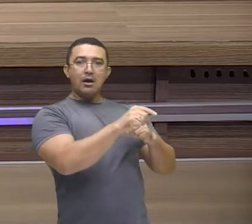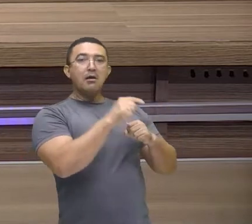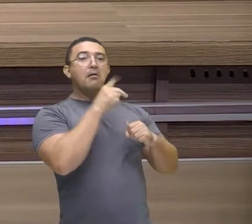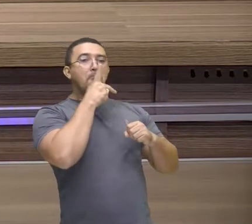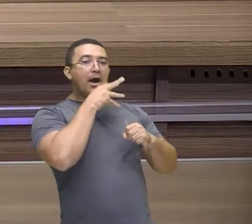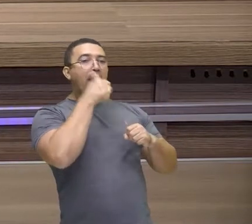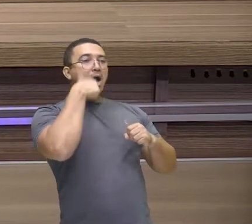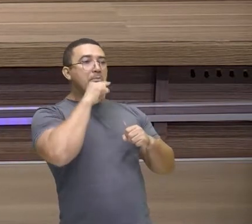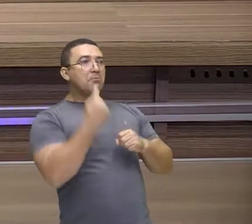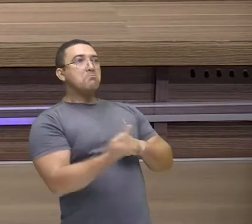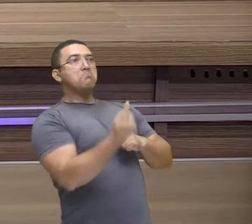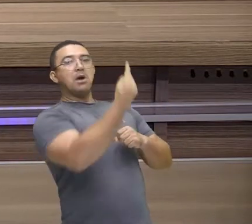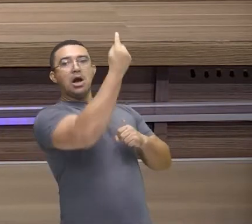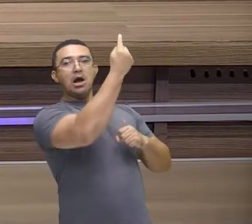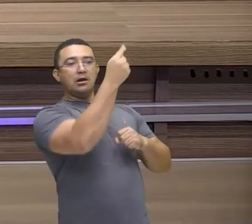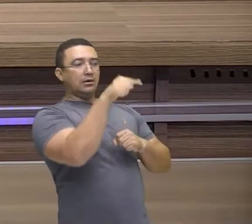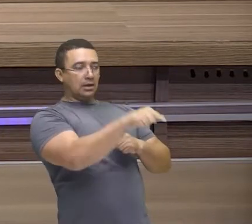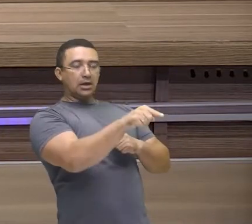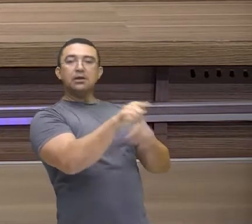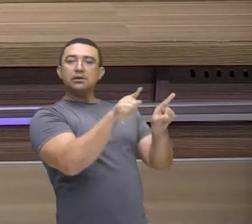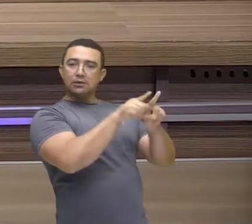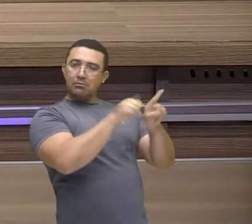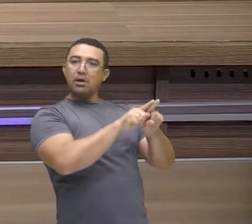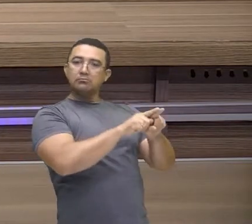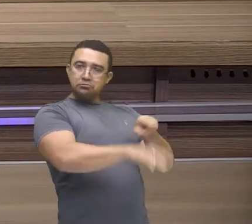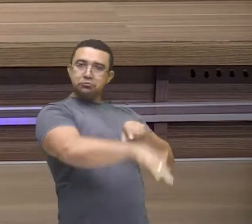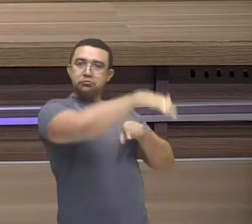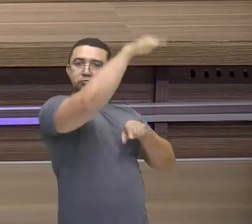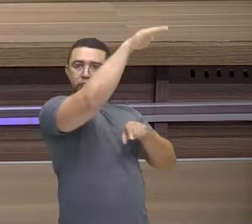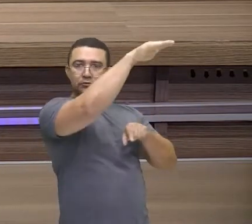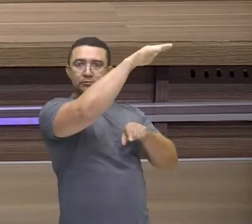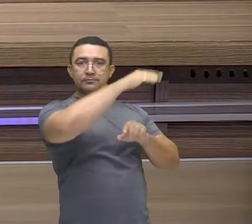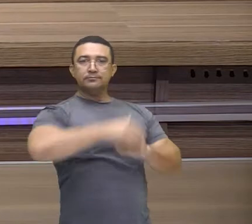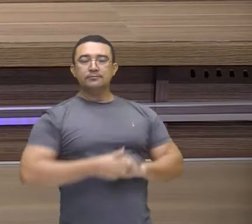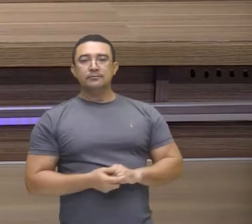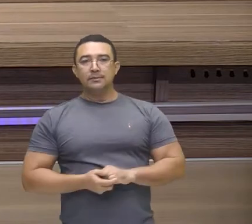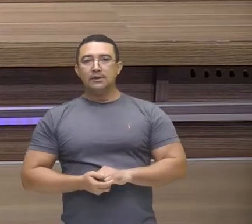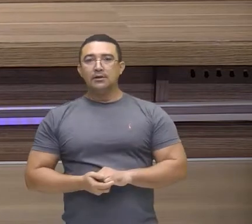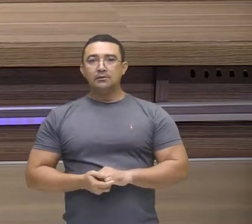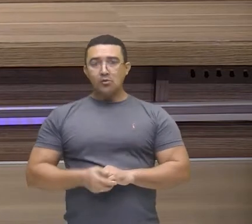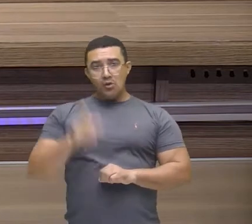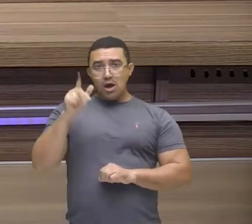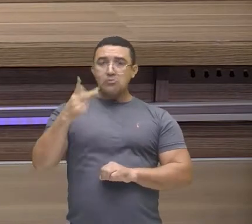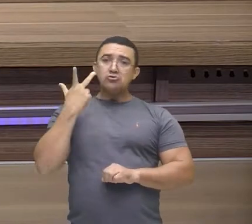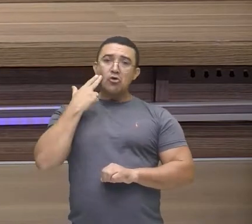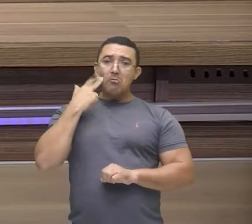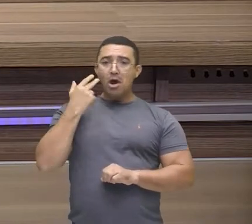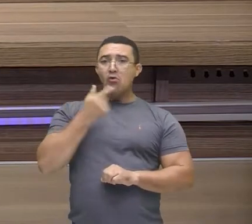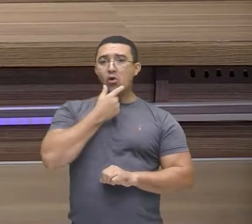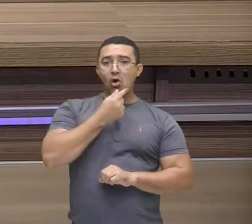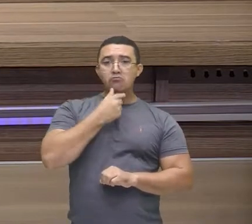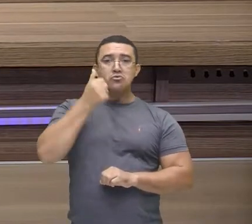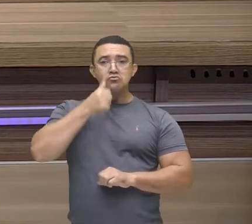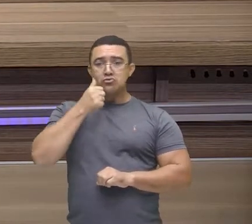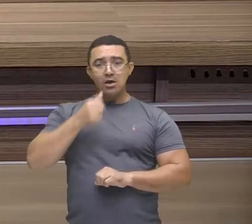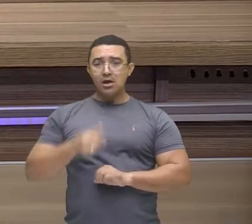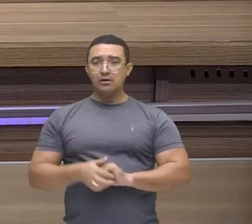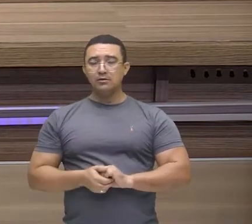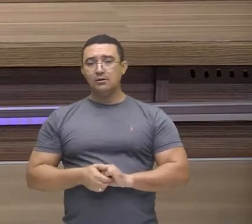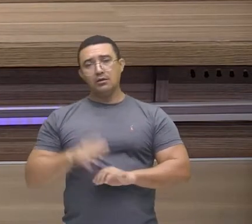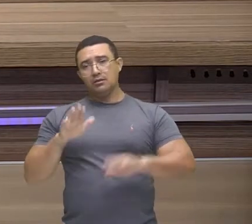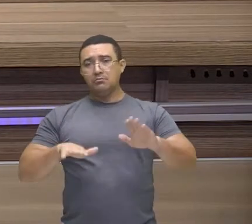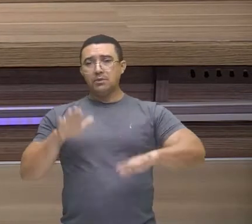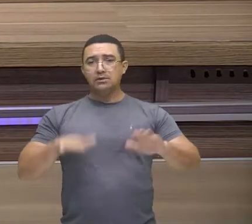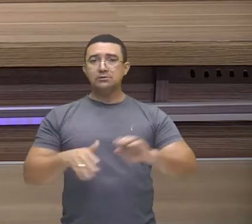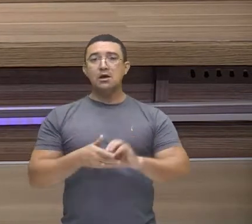altos, né, ele vai parecer que tem um desenvolvimento muito maior. Então, é muito comum, tanto nas meninas como nos meninos. Mas